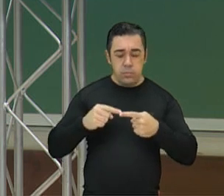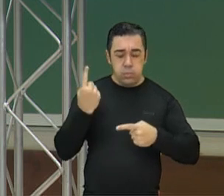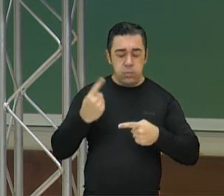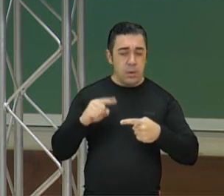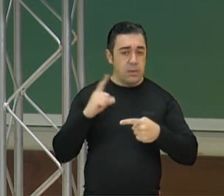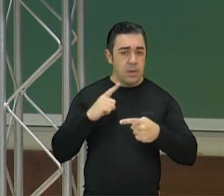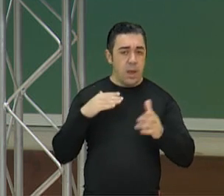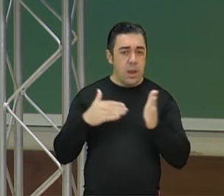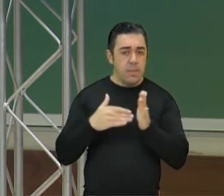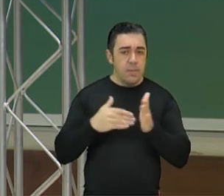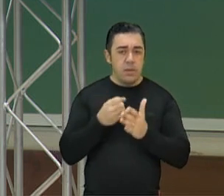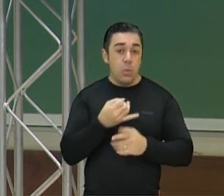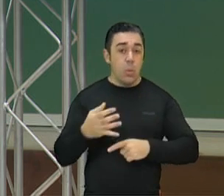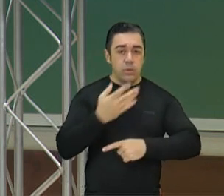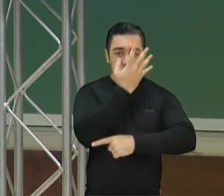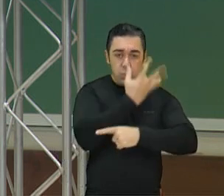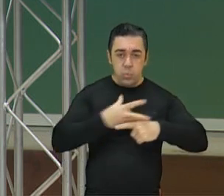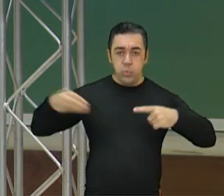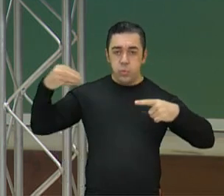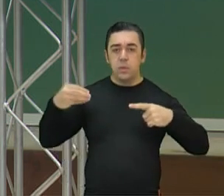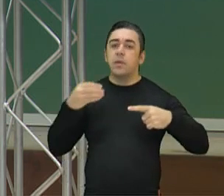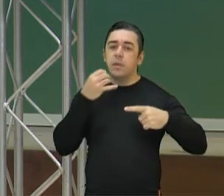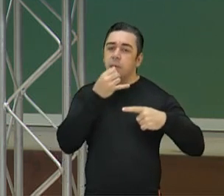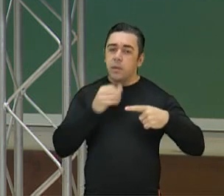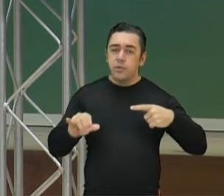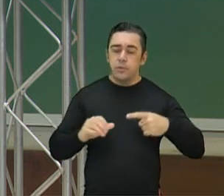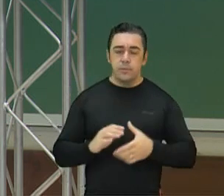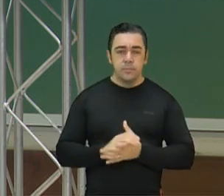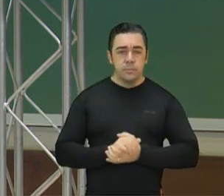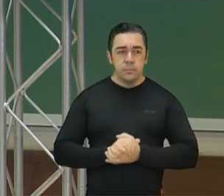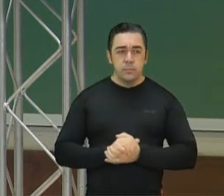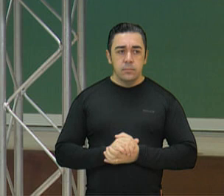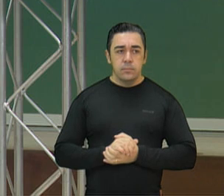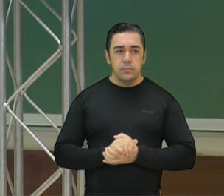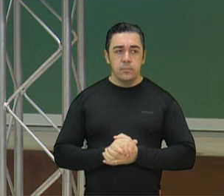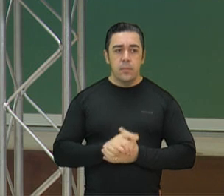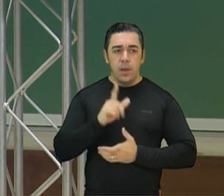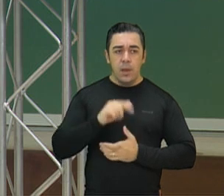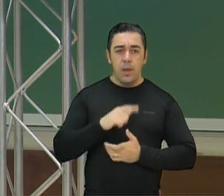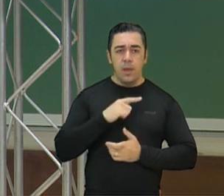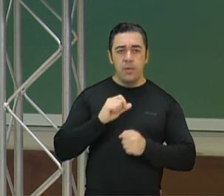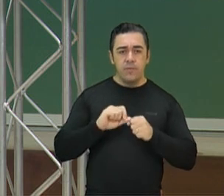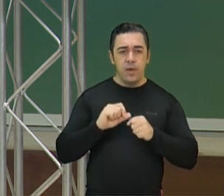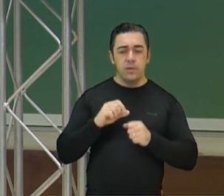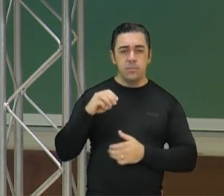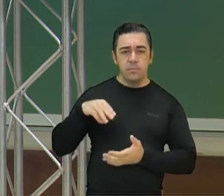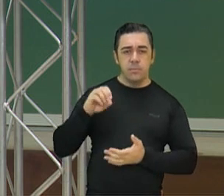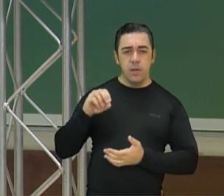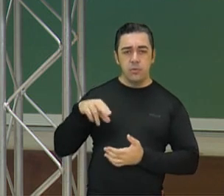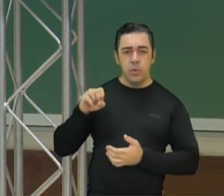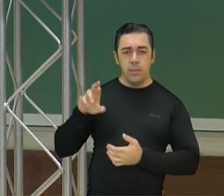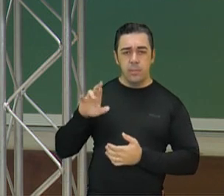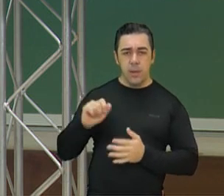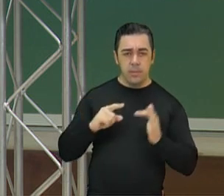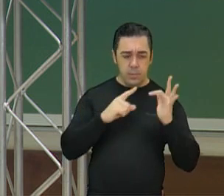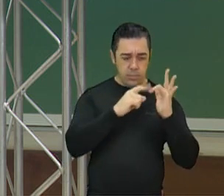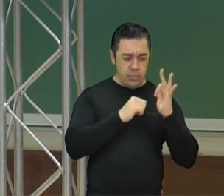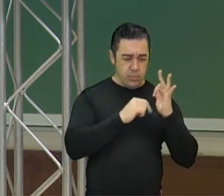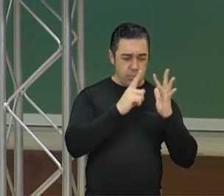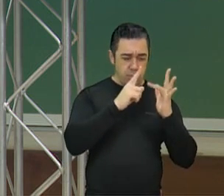ou limita a passagem da corrente elétrica. E os dispositivos de manobra, nós vimos